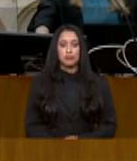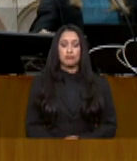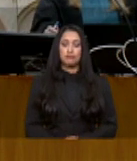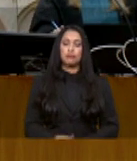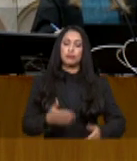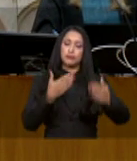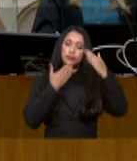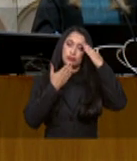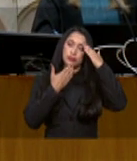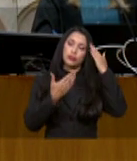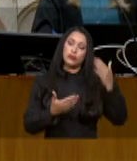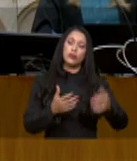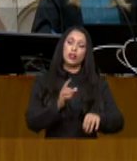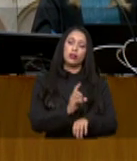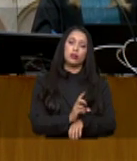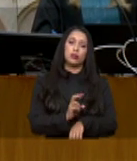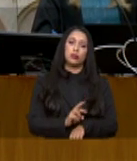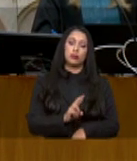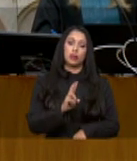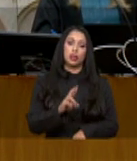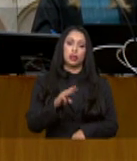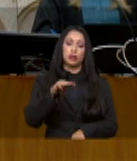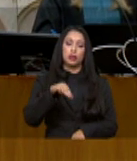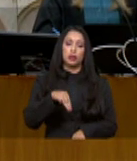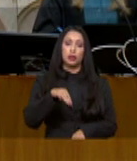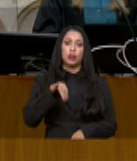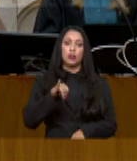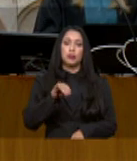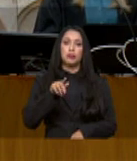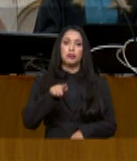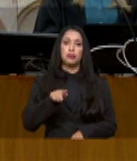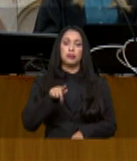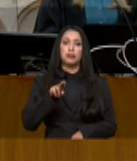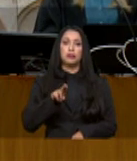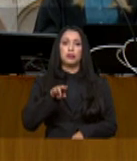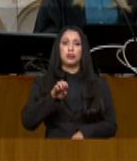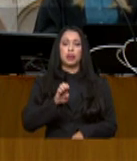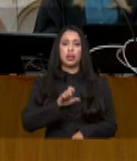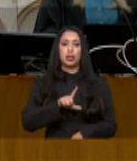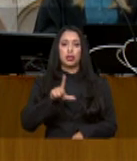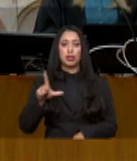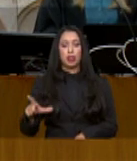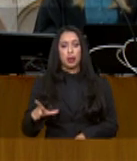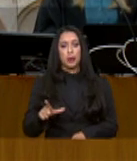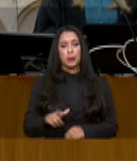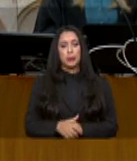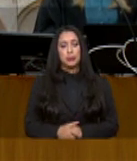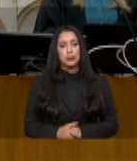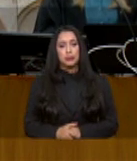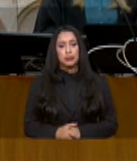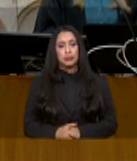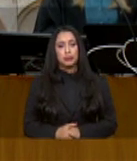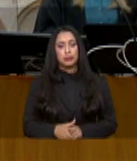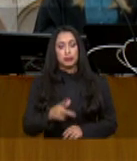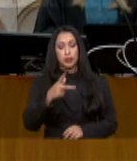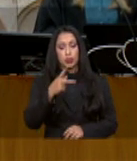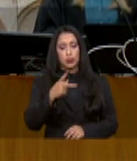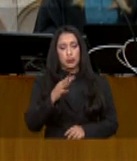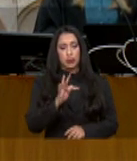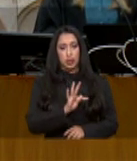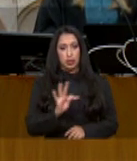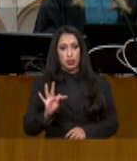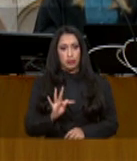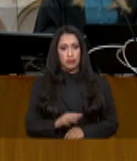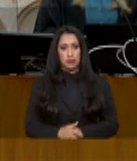Muito obrigado, doutor Miguel Novaes, pela sua sustentação, pelo requerente. Partido dos Trabalhadores.